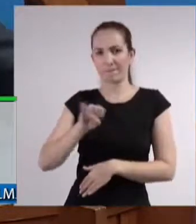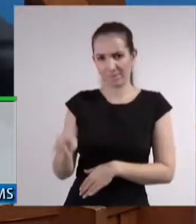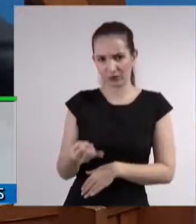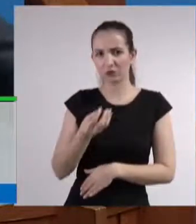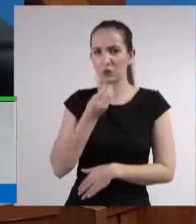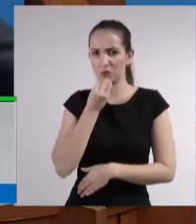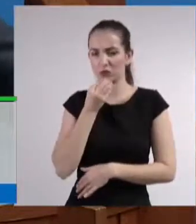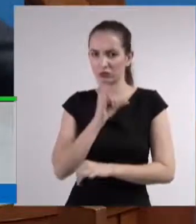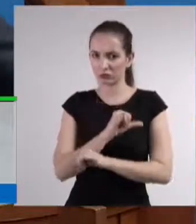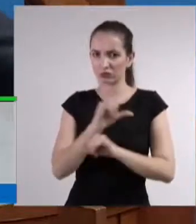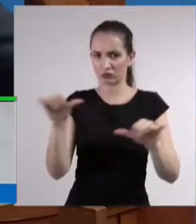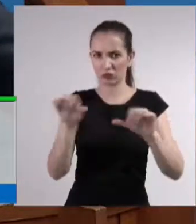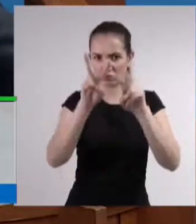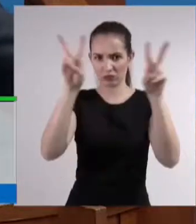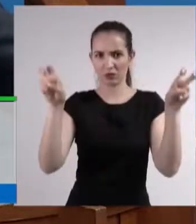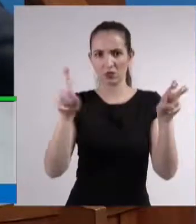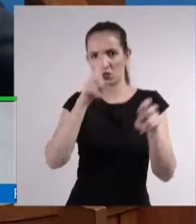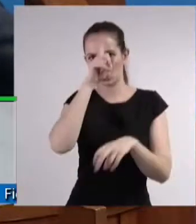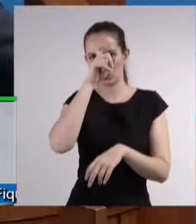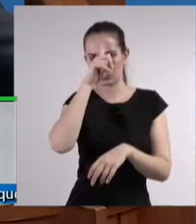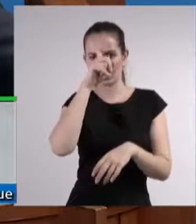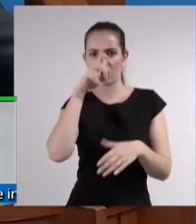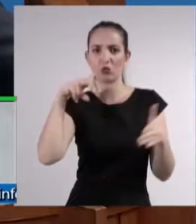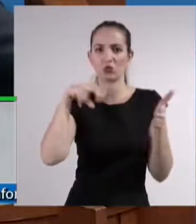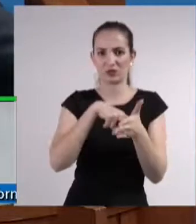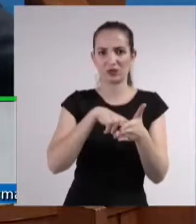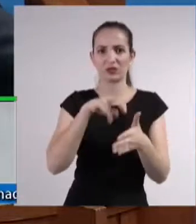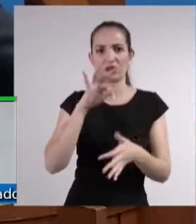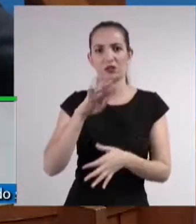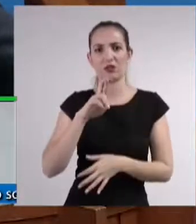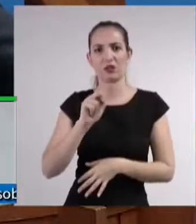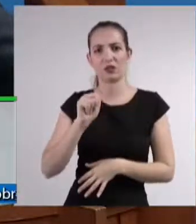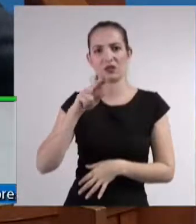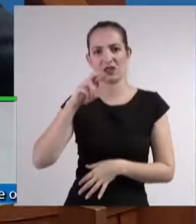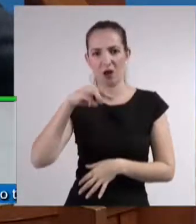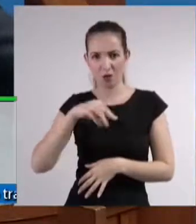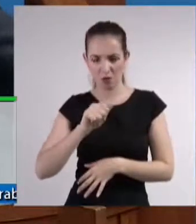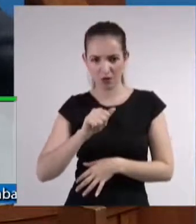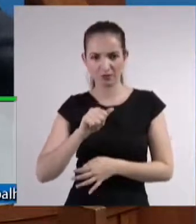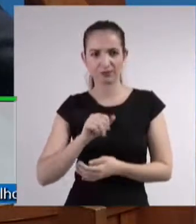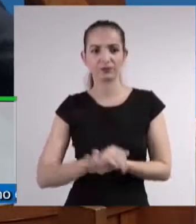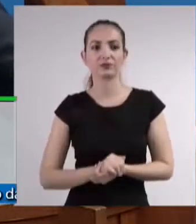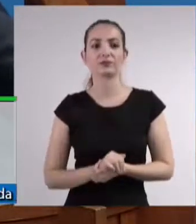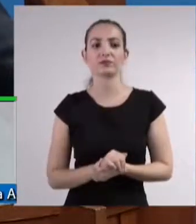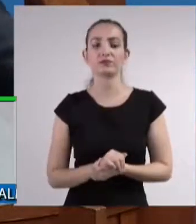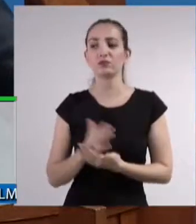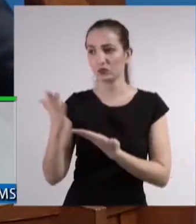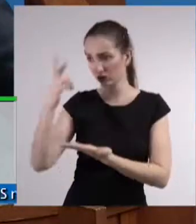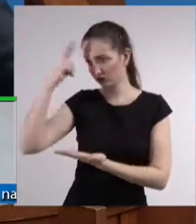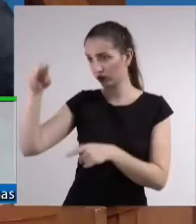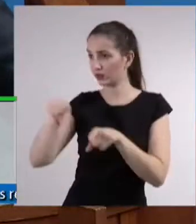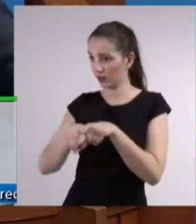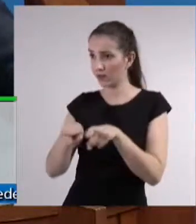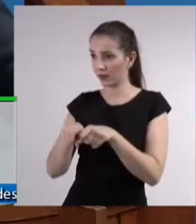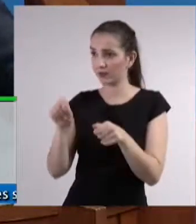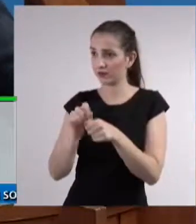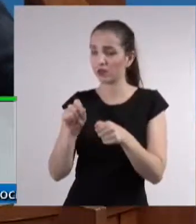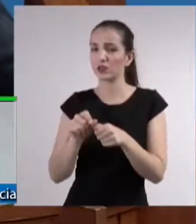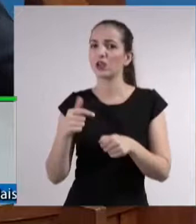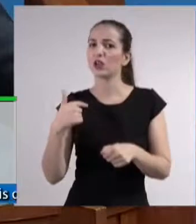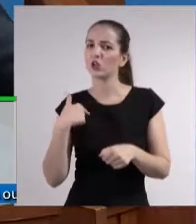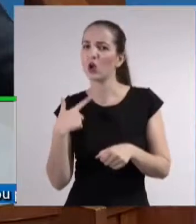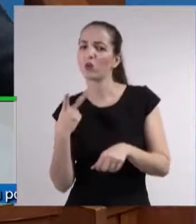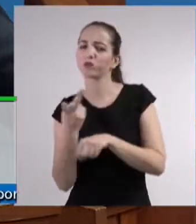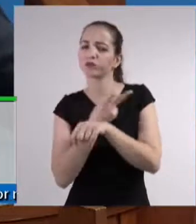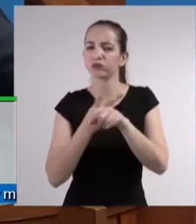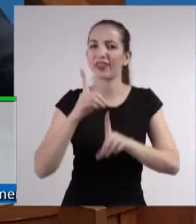a respeito do Hospital do Trauma, e Vossa Excelência também o fez, e eu busquei dados,